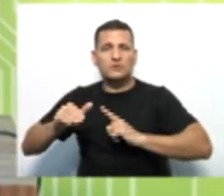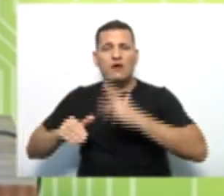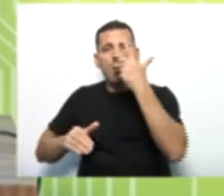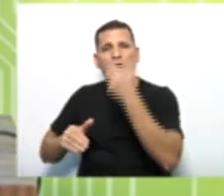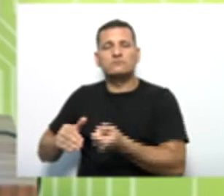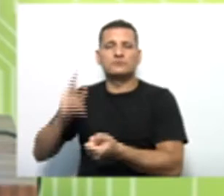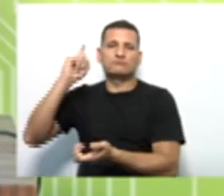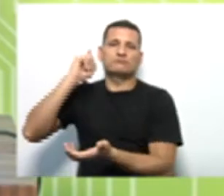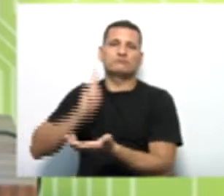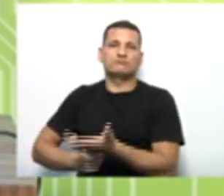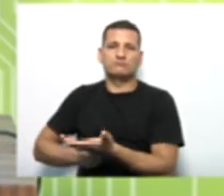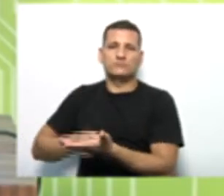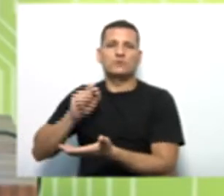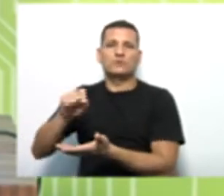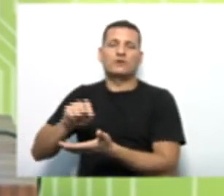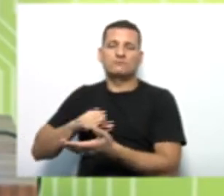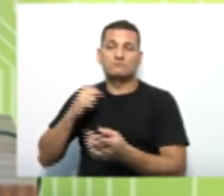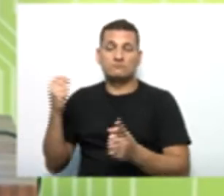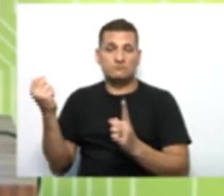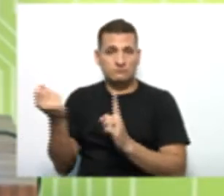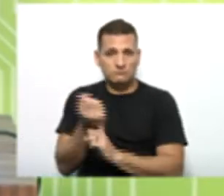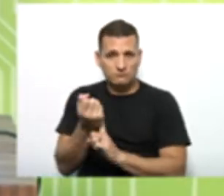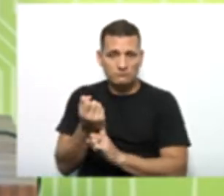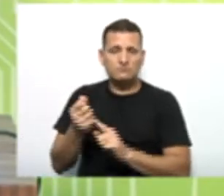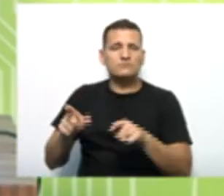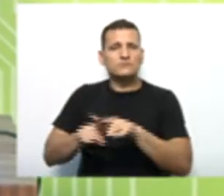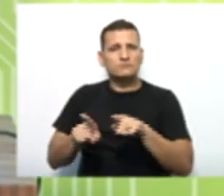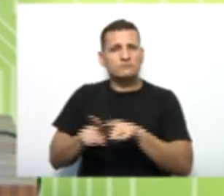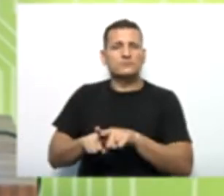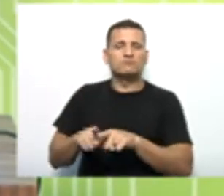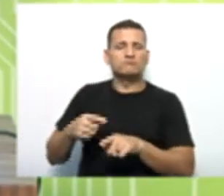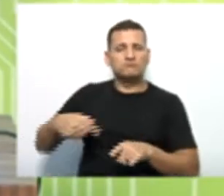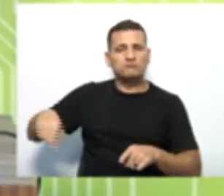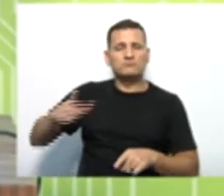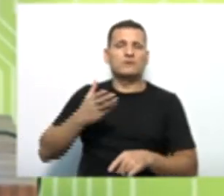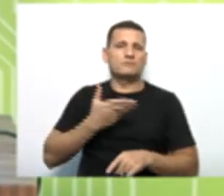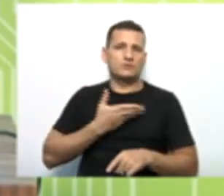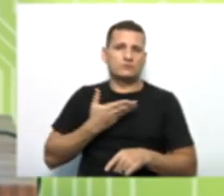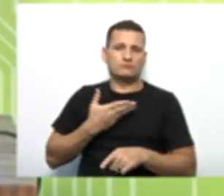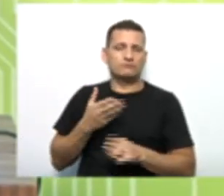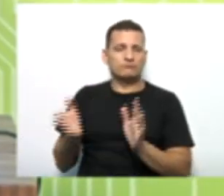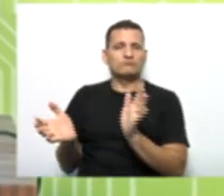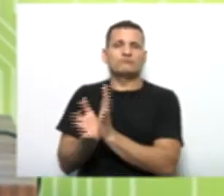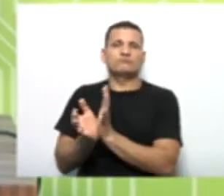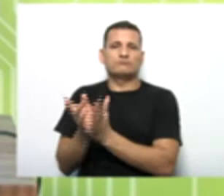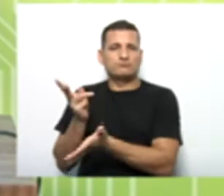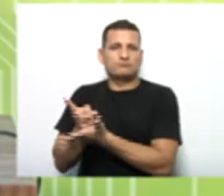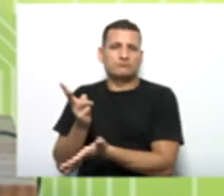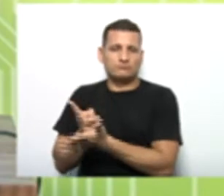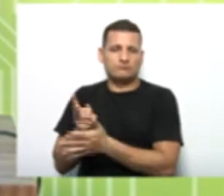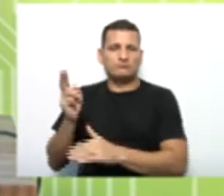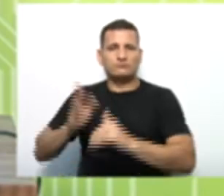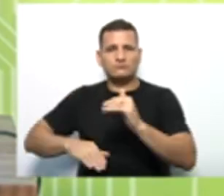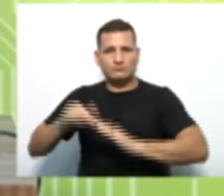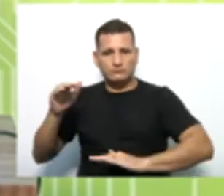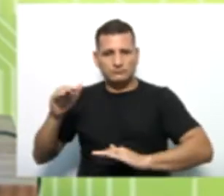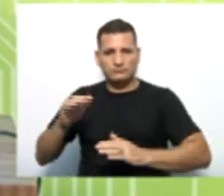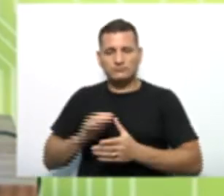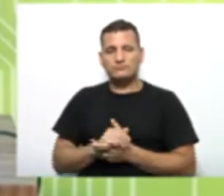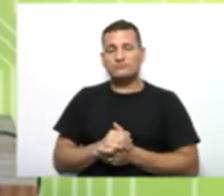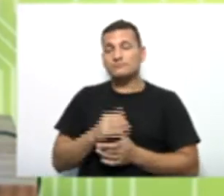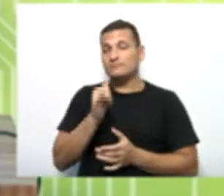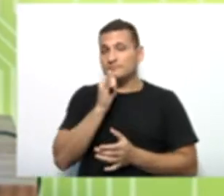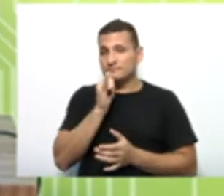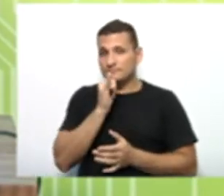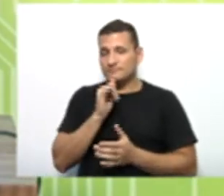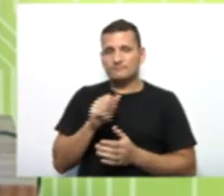um compromisso com toda a sociedade e também com os outros membros dessa classe profissional. Por exemplo,